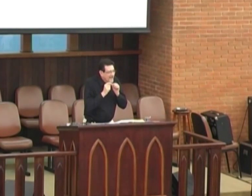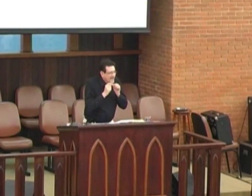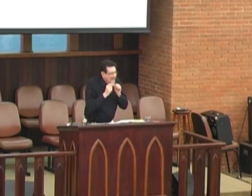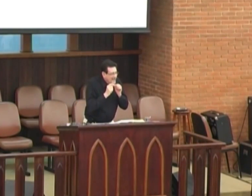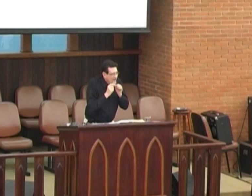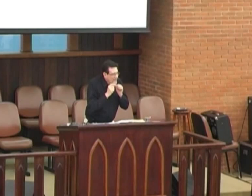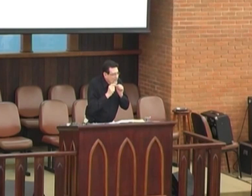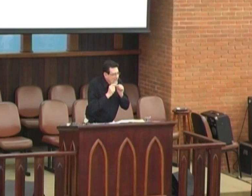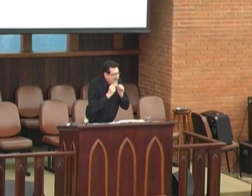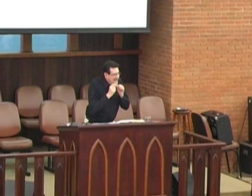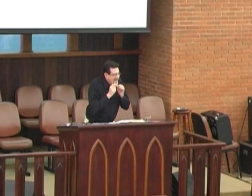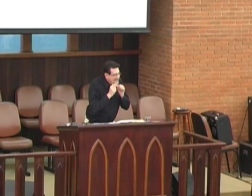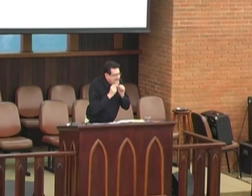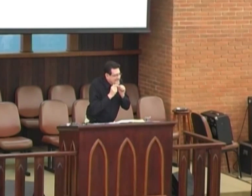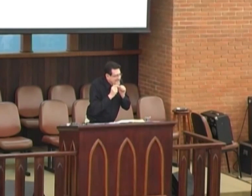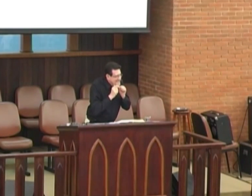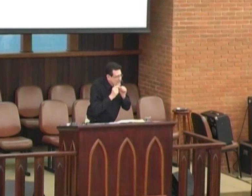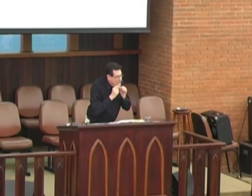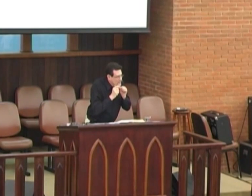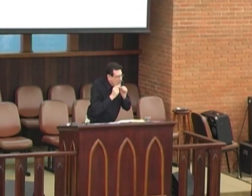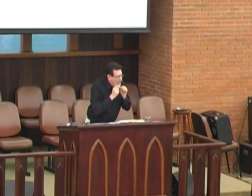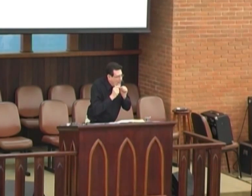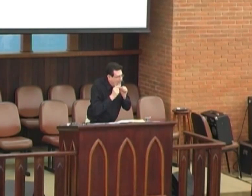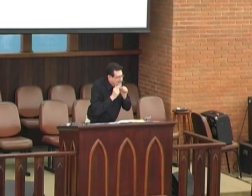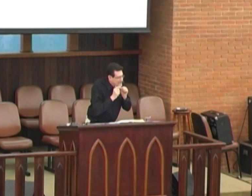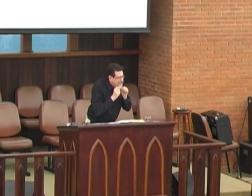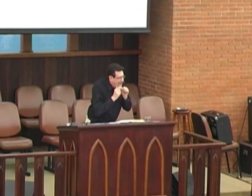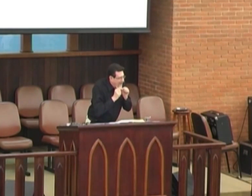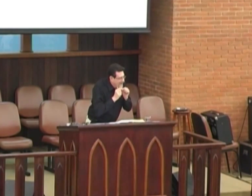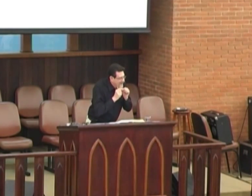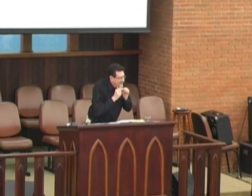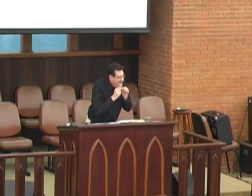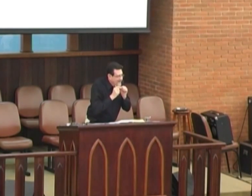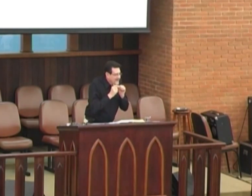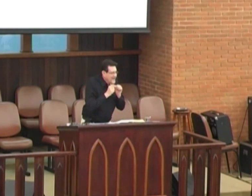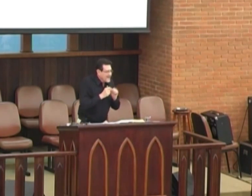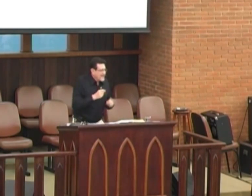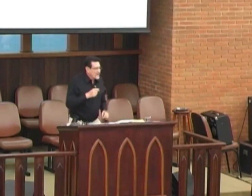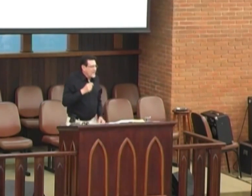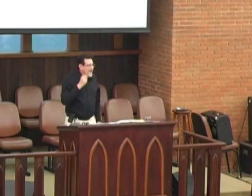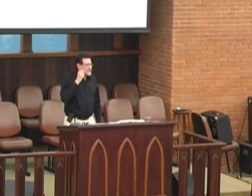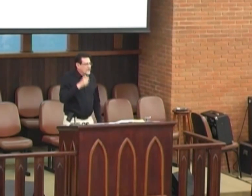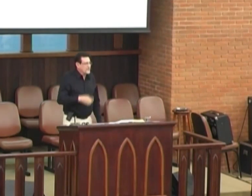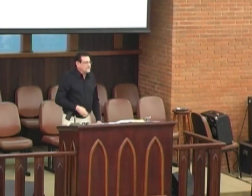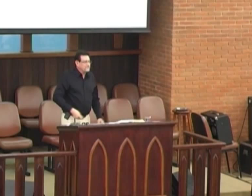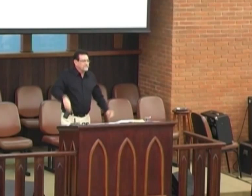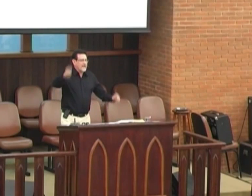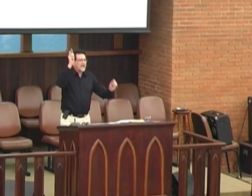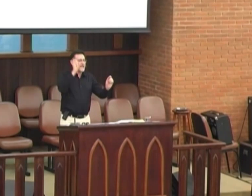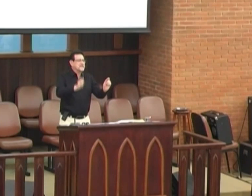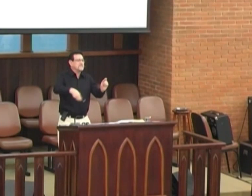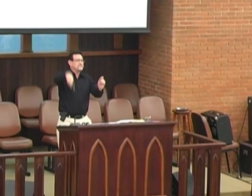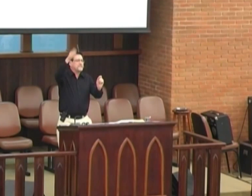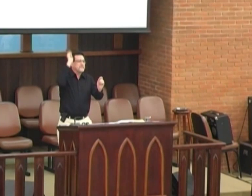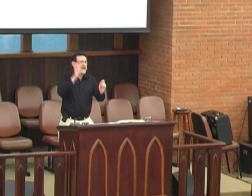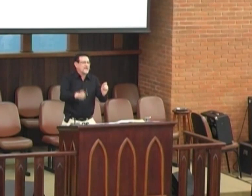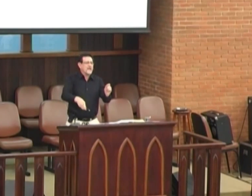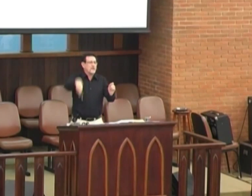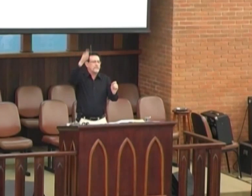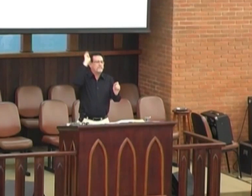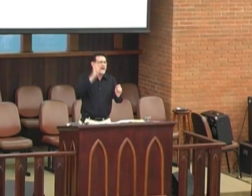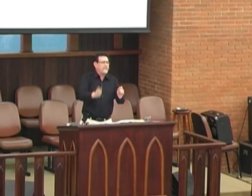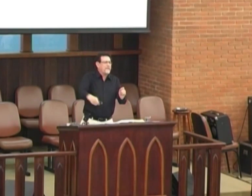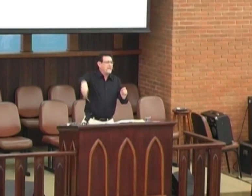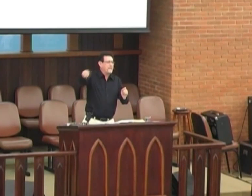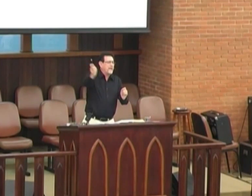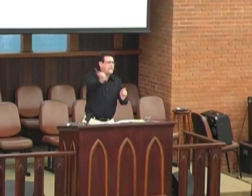desafina um cantinho, um coma só. E o maestro está aqui